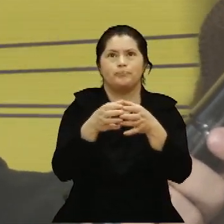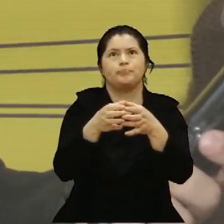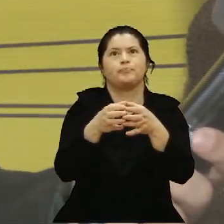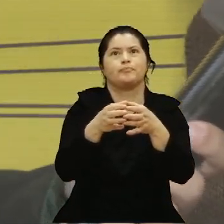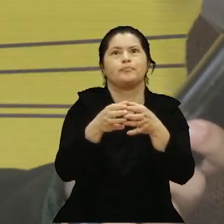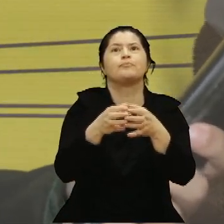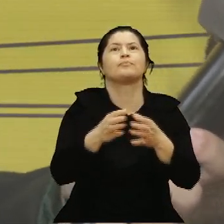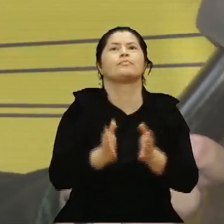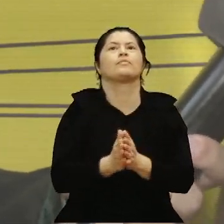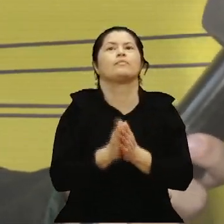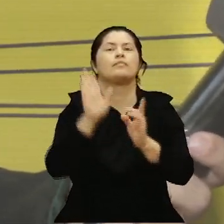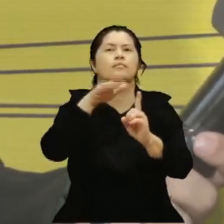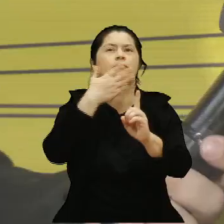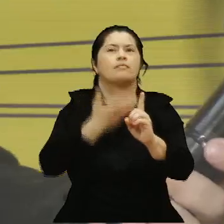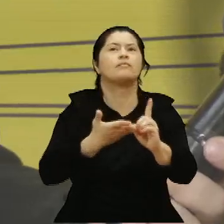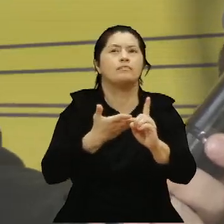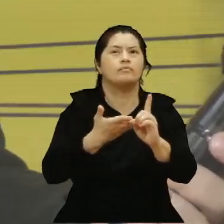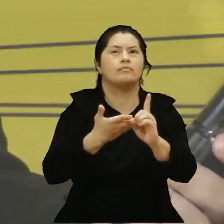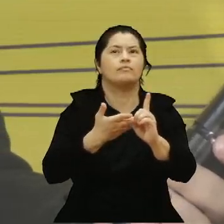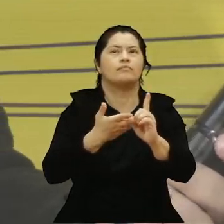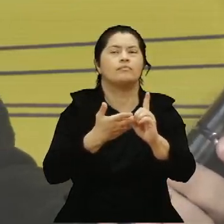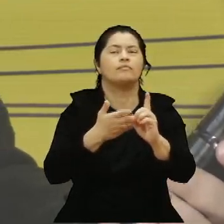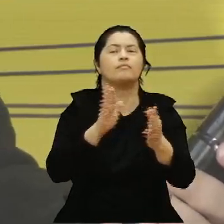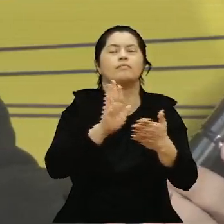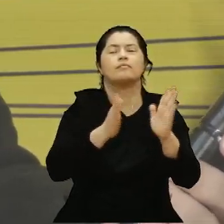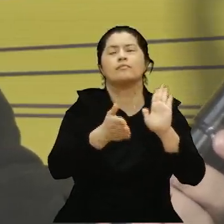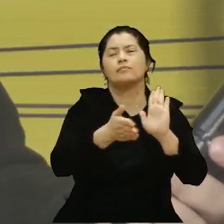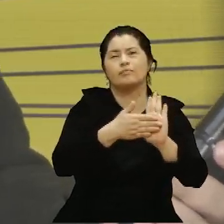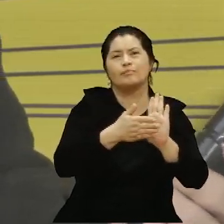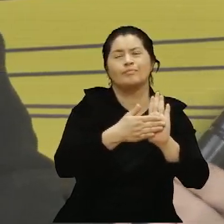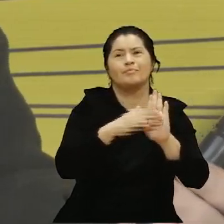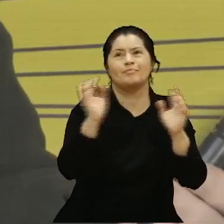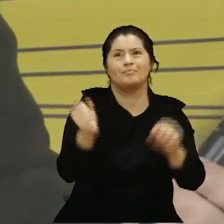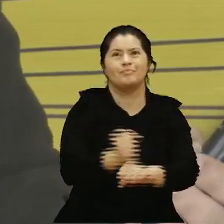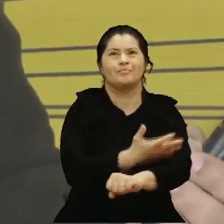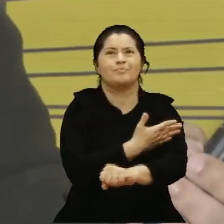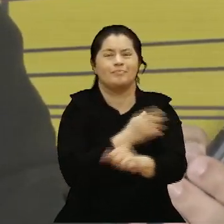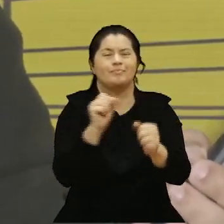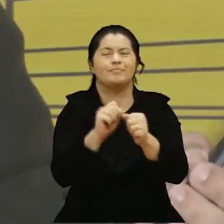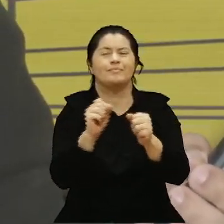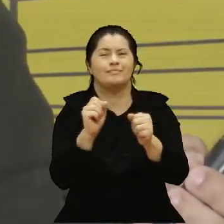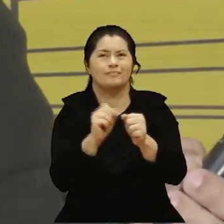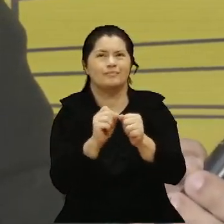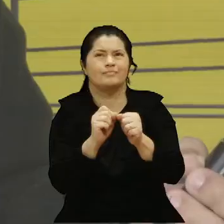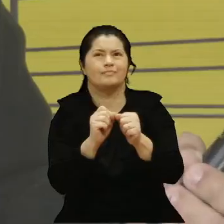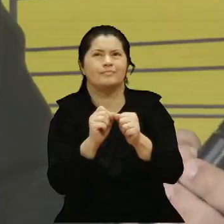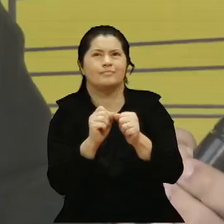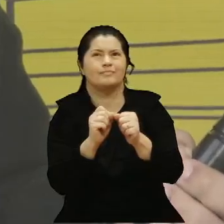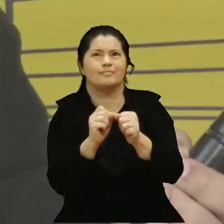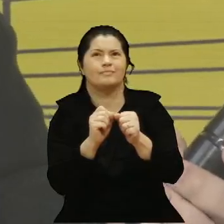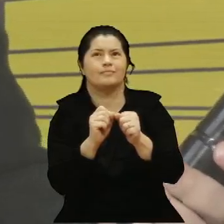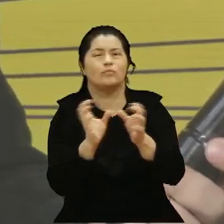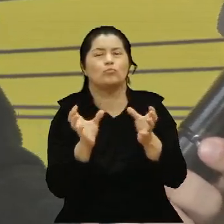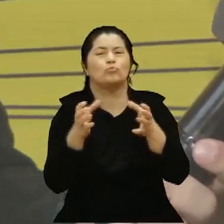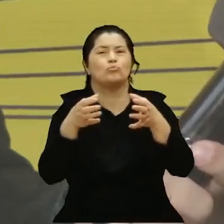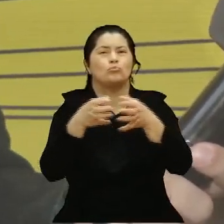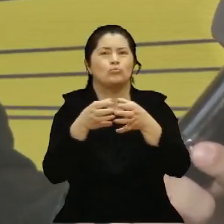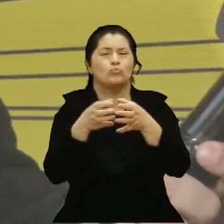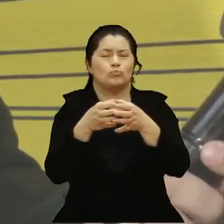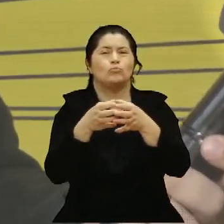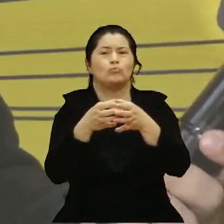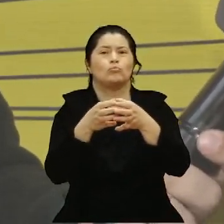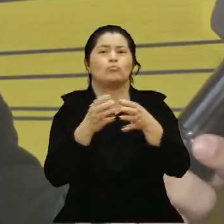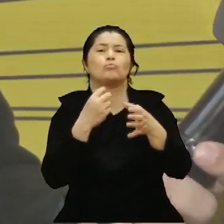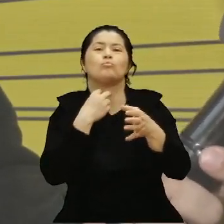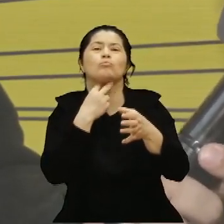também foi uma homenagem proposta por mim, que eu estava muito emocionada de ter feito. O Grupo Vocal Sem Batuta